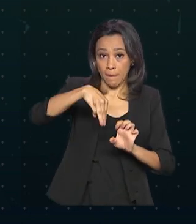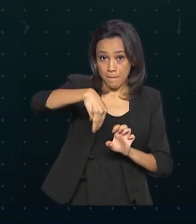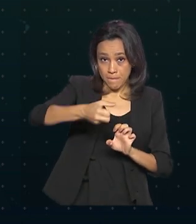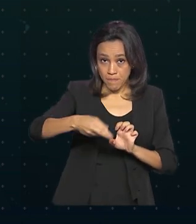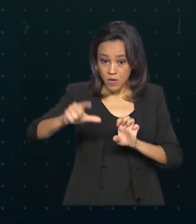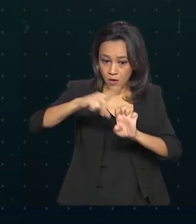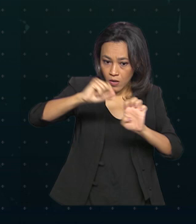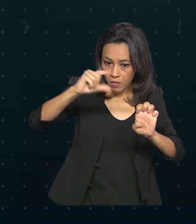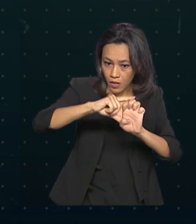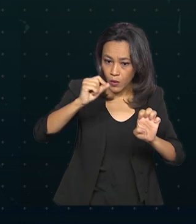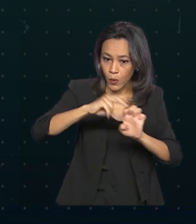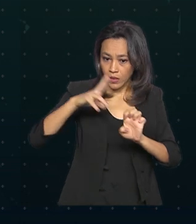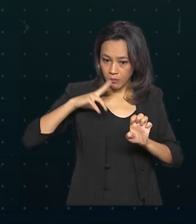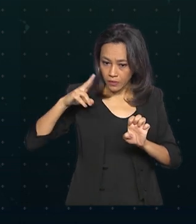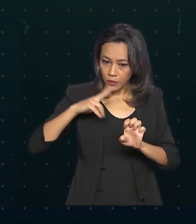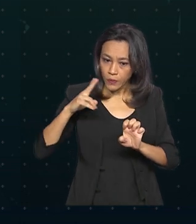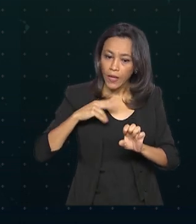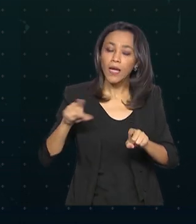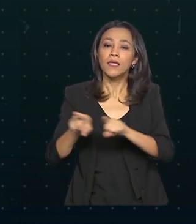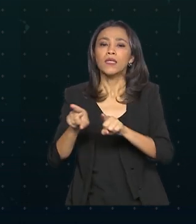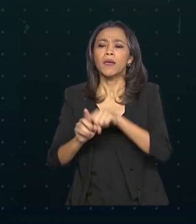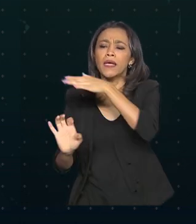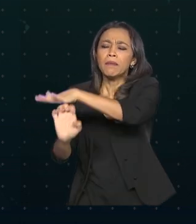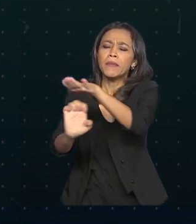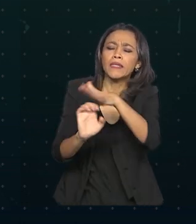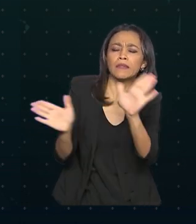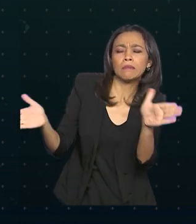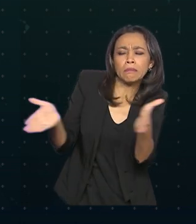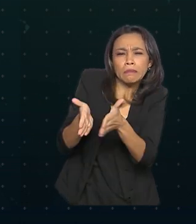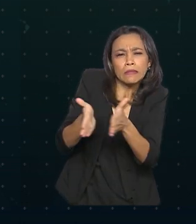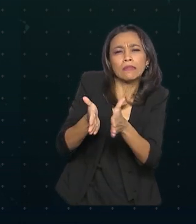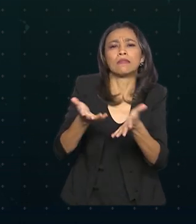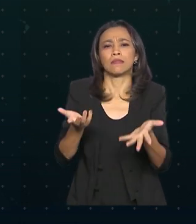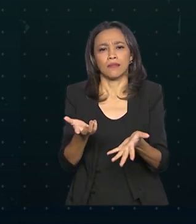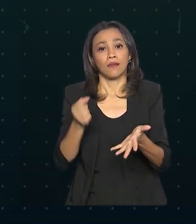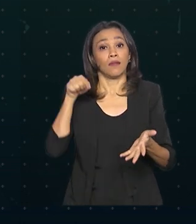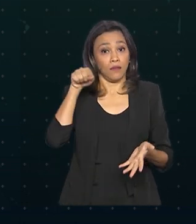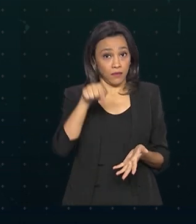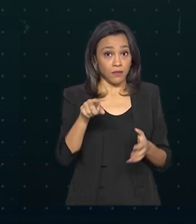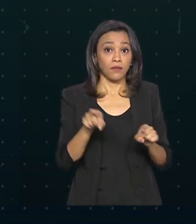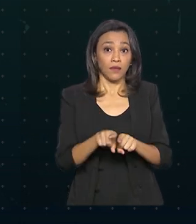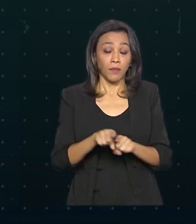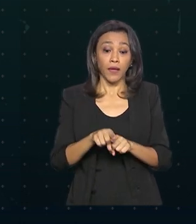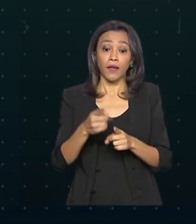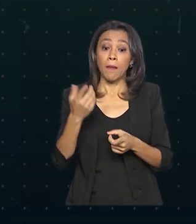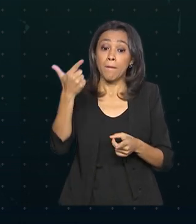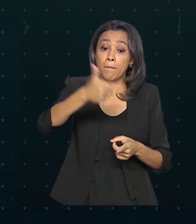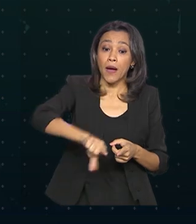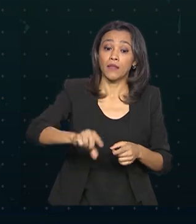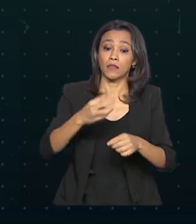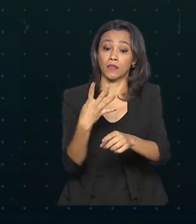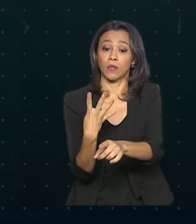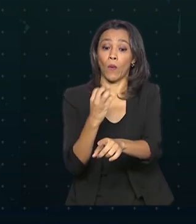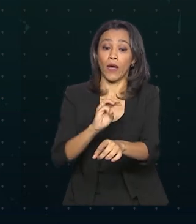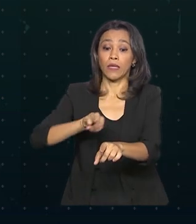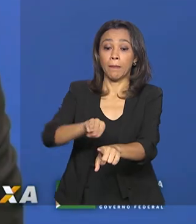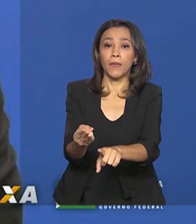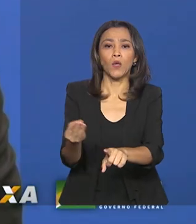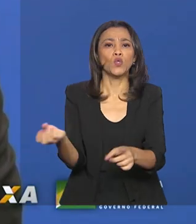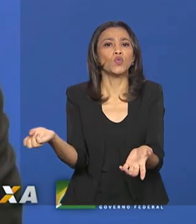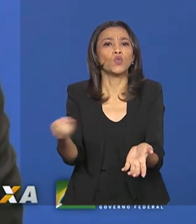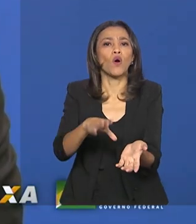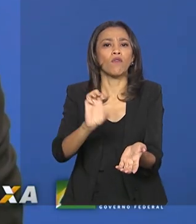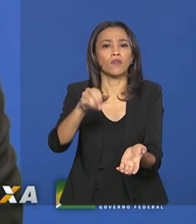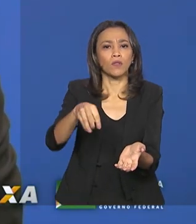empreendedores individuais e micro e pequenas empresas além disso abriu 40 milhões de novas contas